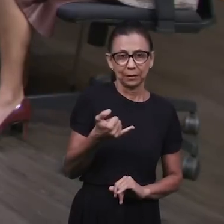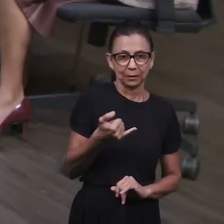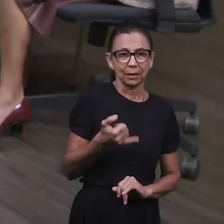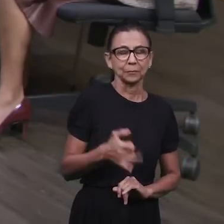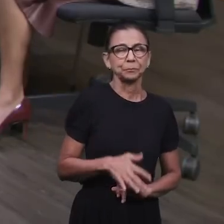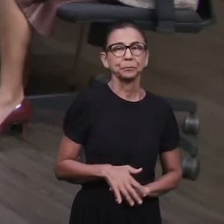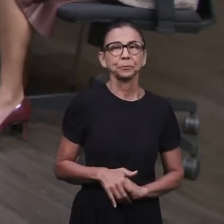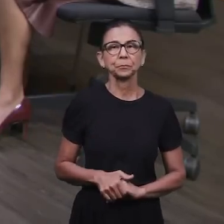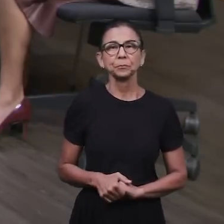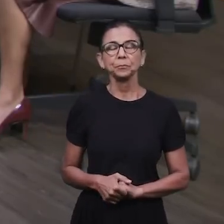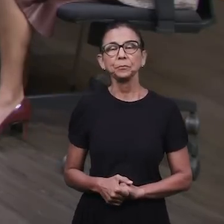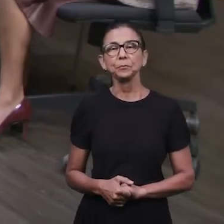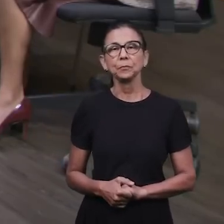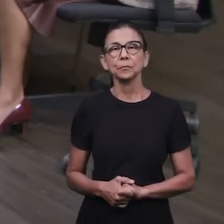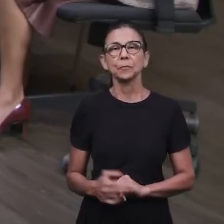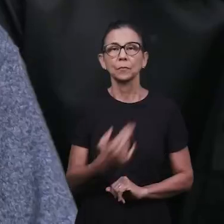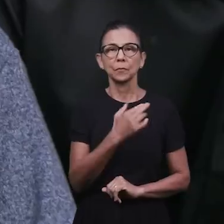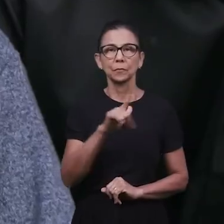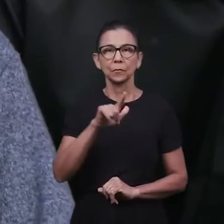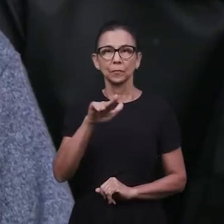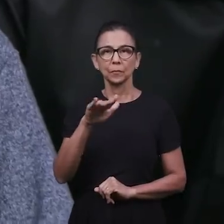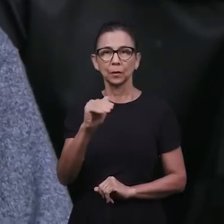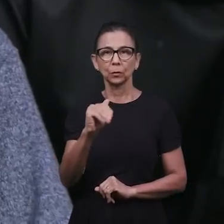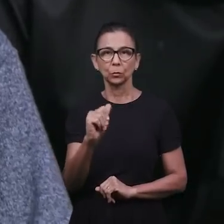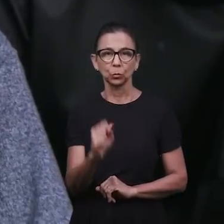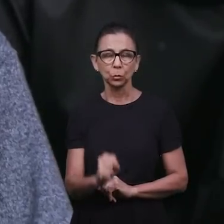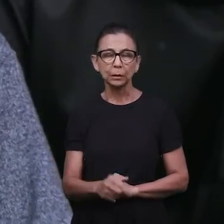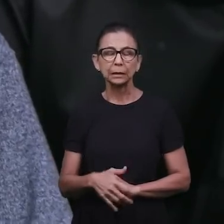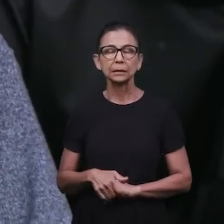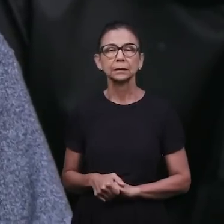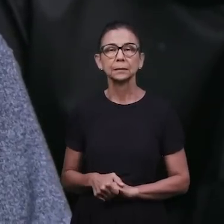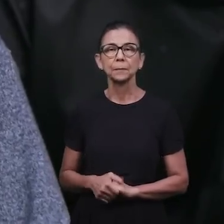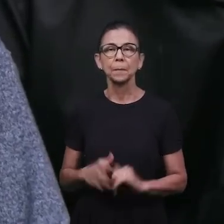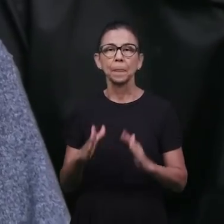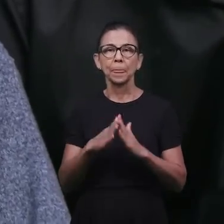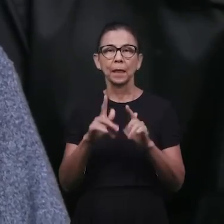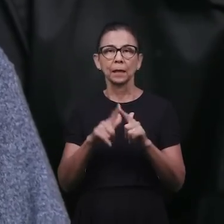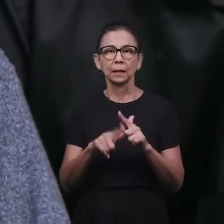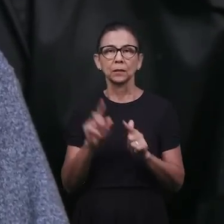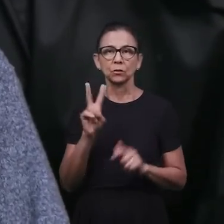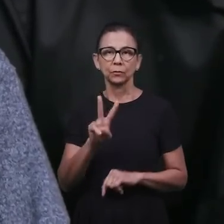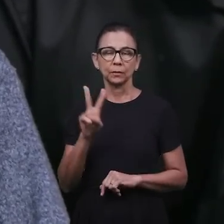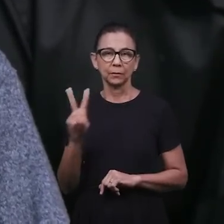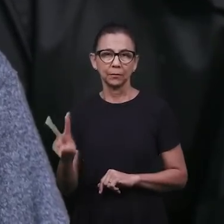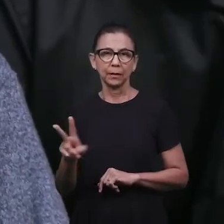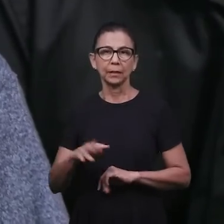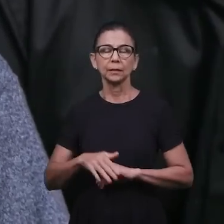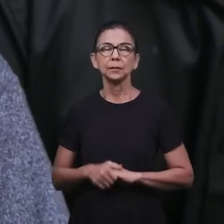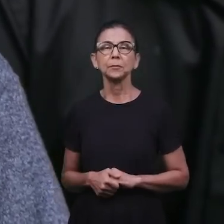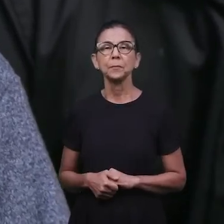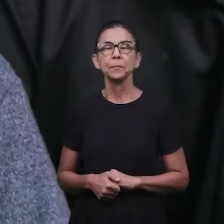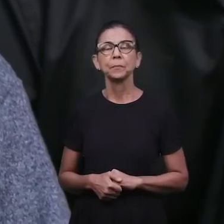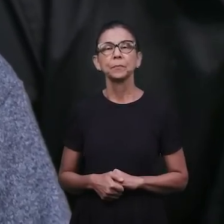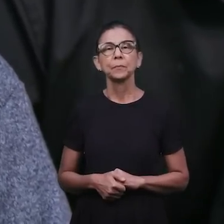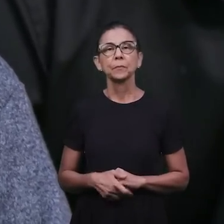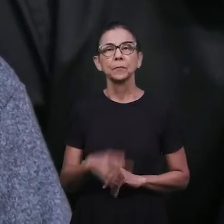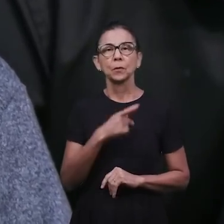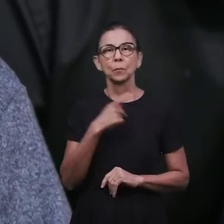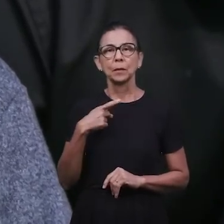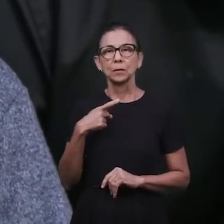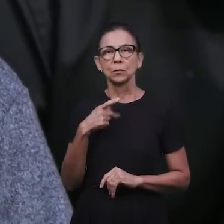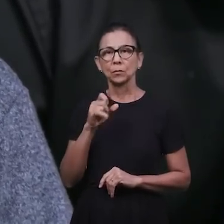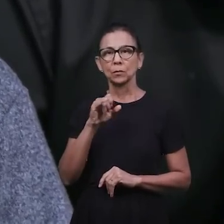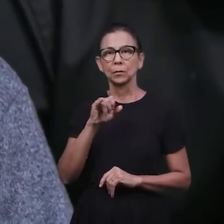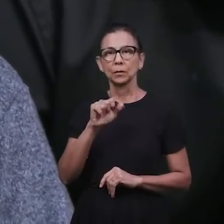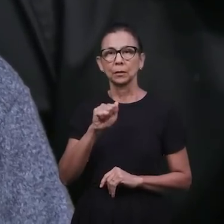pergunta é, Paulo vai complementar o versículo dizendo, mas nem tudo me convém. Como identificar as coisas que não